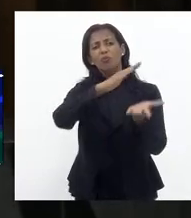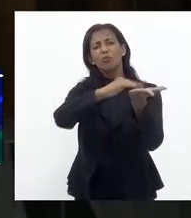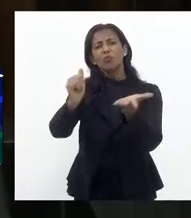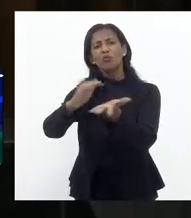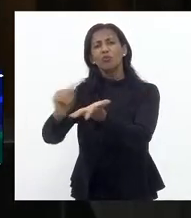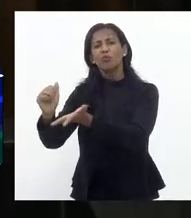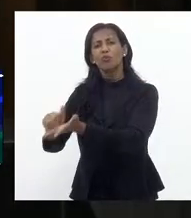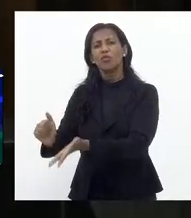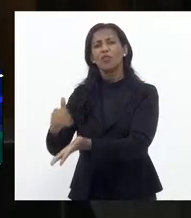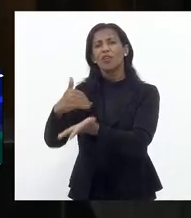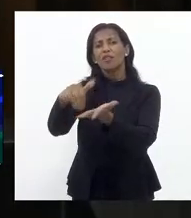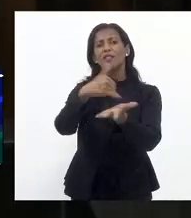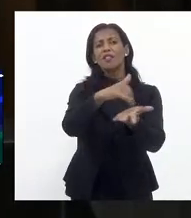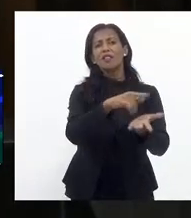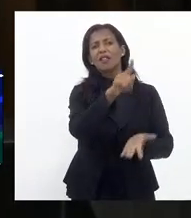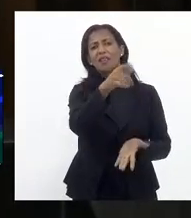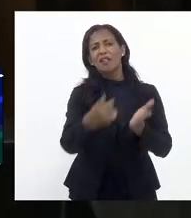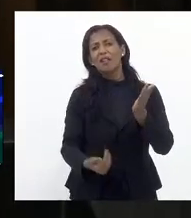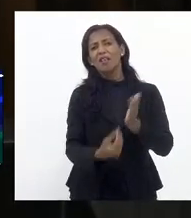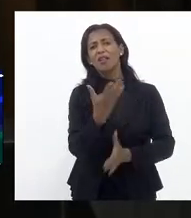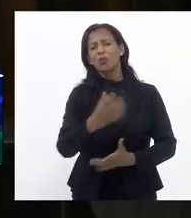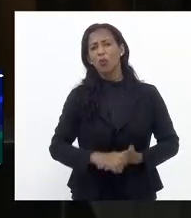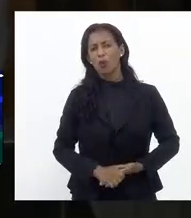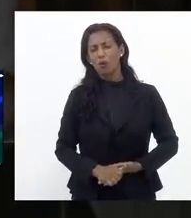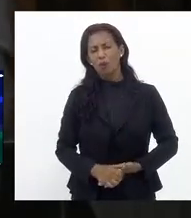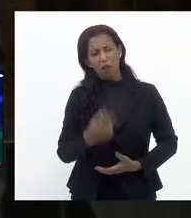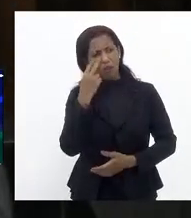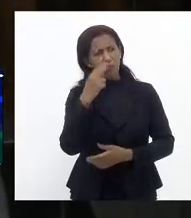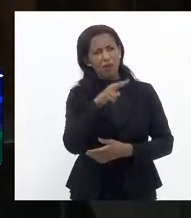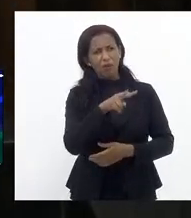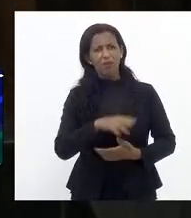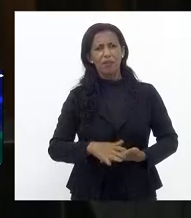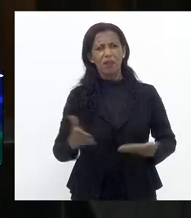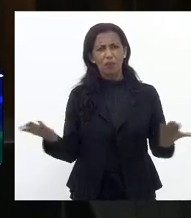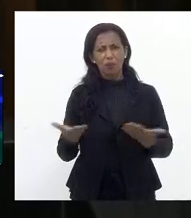existentes? Eu estava passando um olho aqui ainda agora